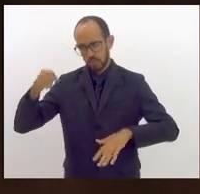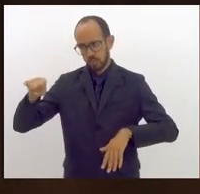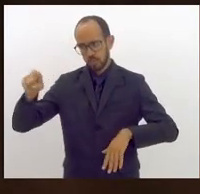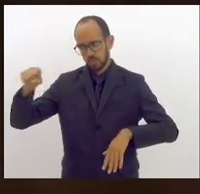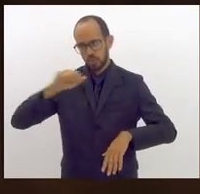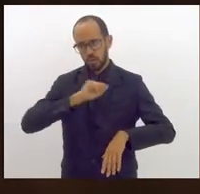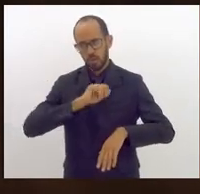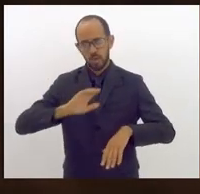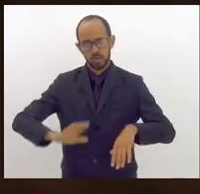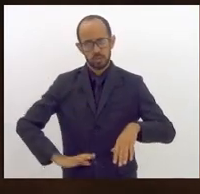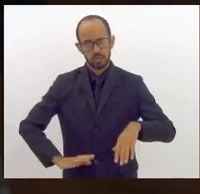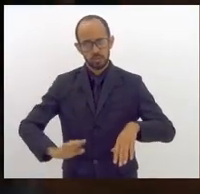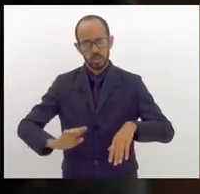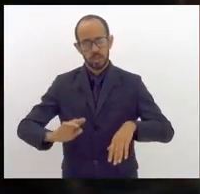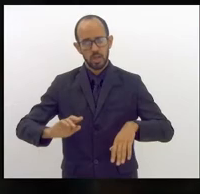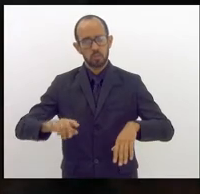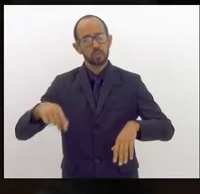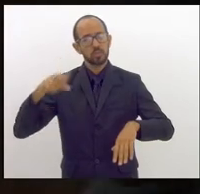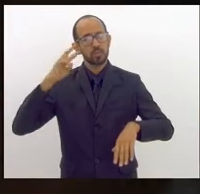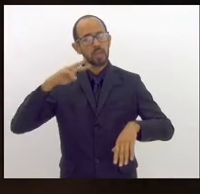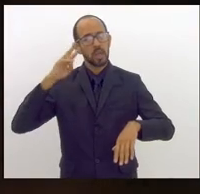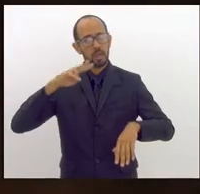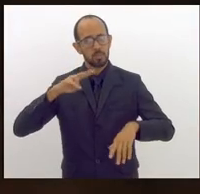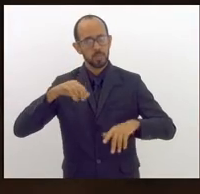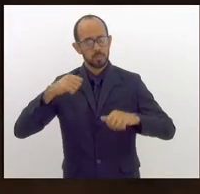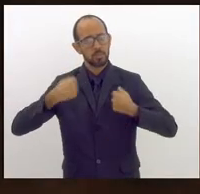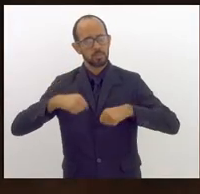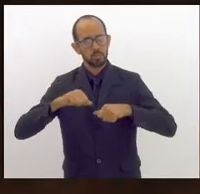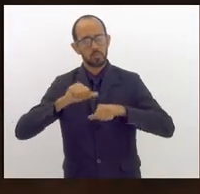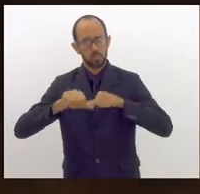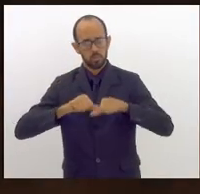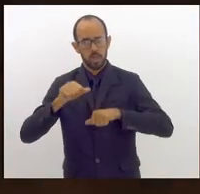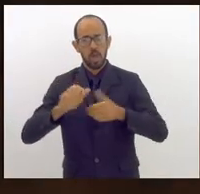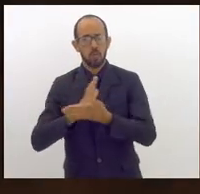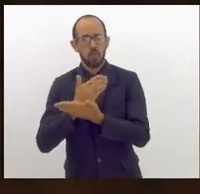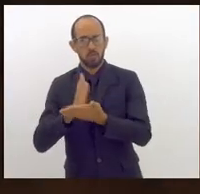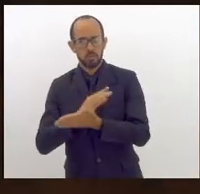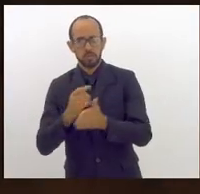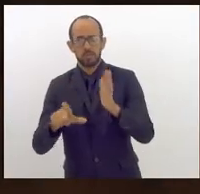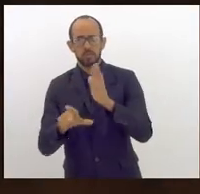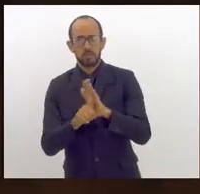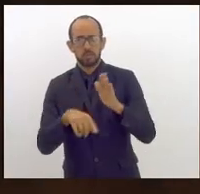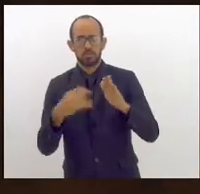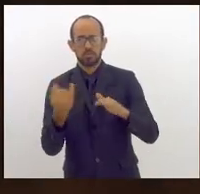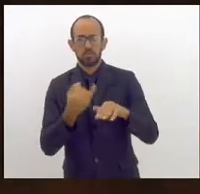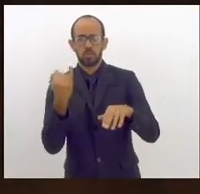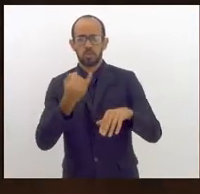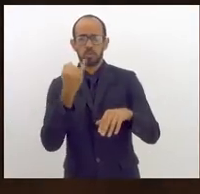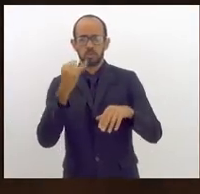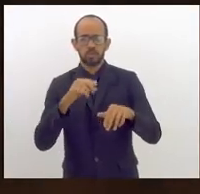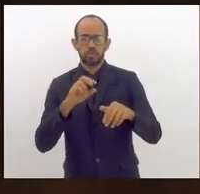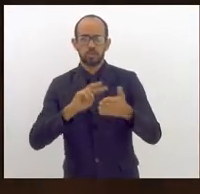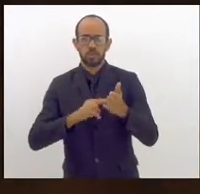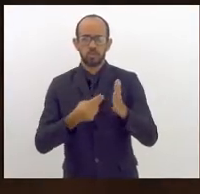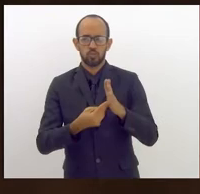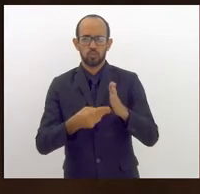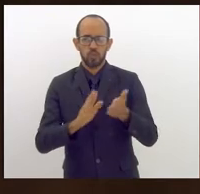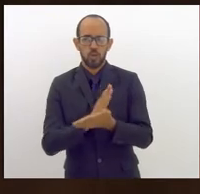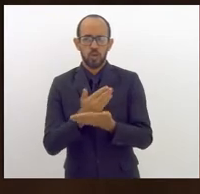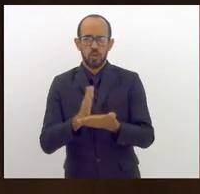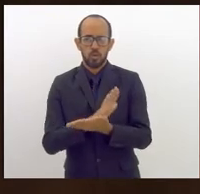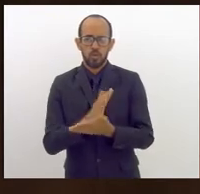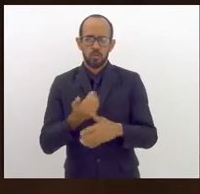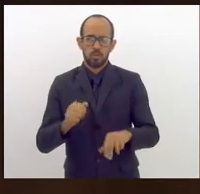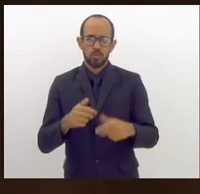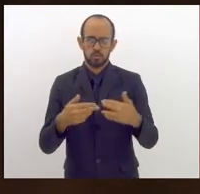lei né então eu acho que isso é um tema interessante pra gente voltar a debater e atualizar as informações para Assembleia a respeito dessa matéria mas eu